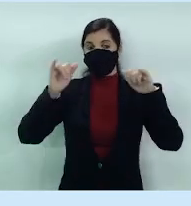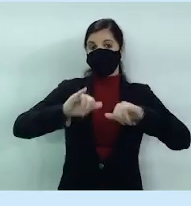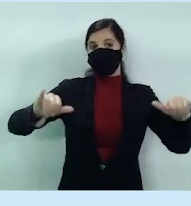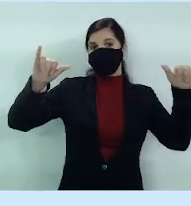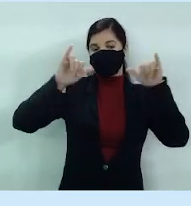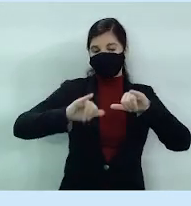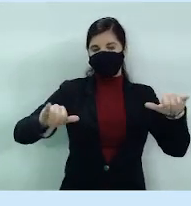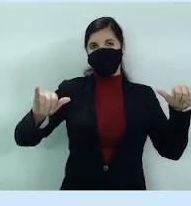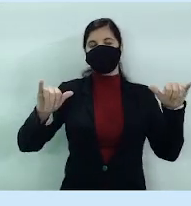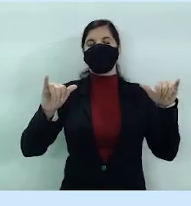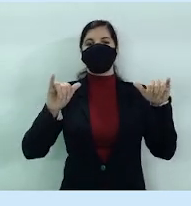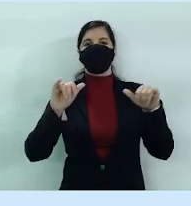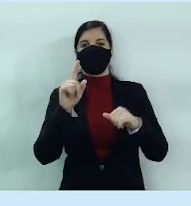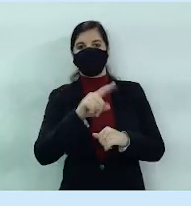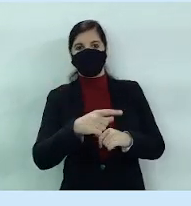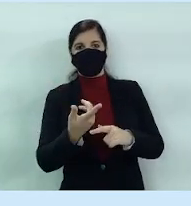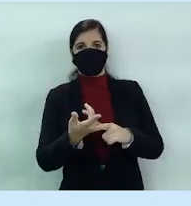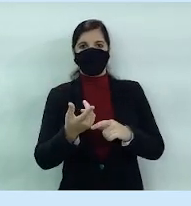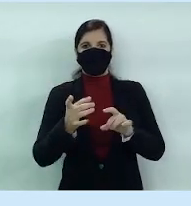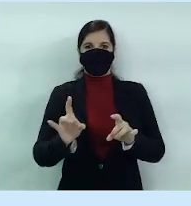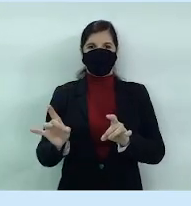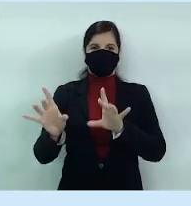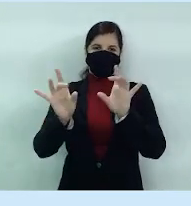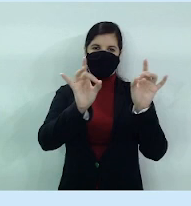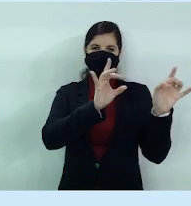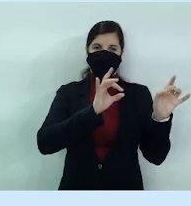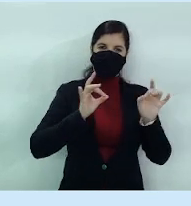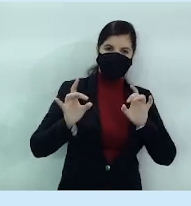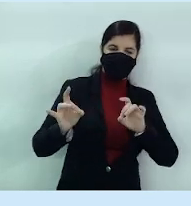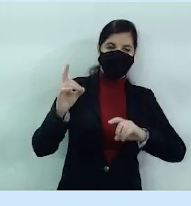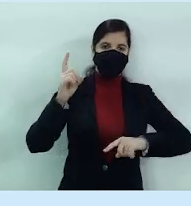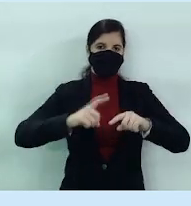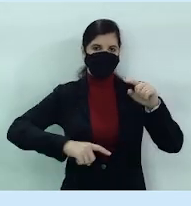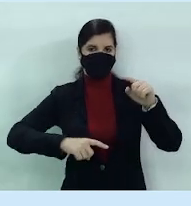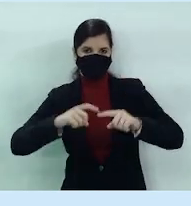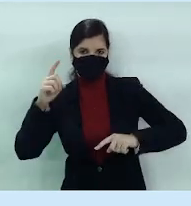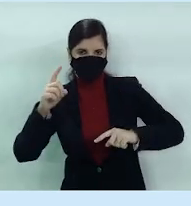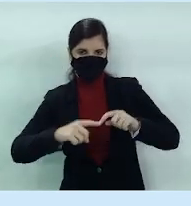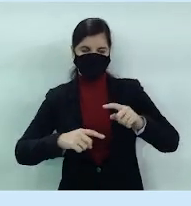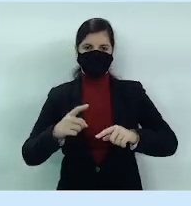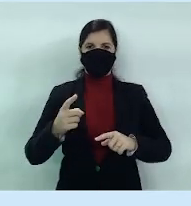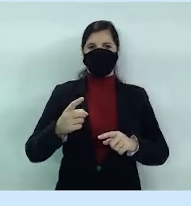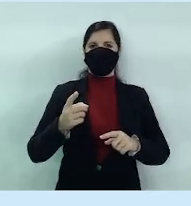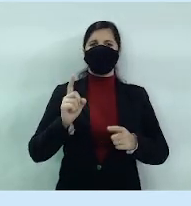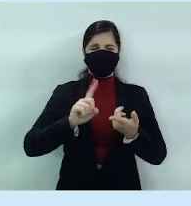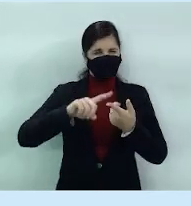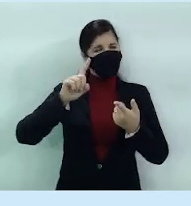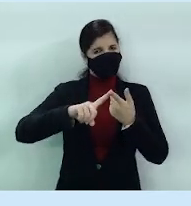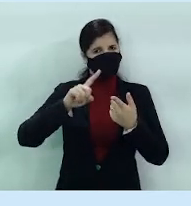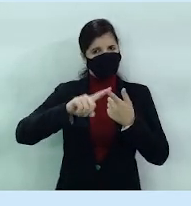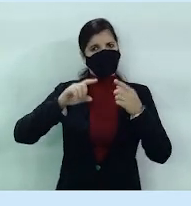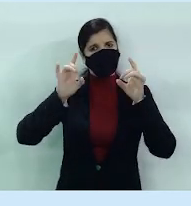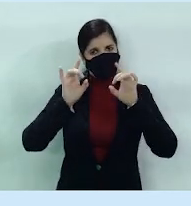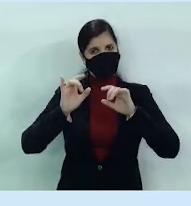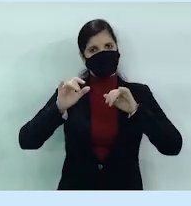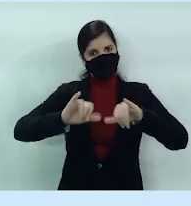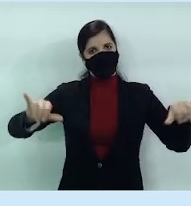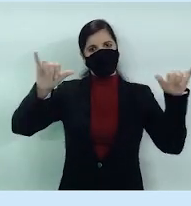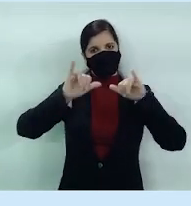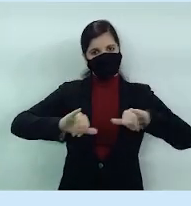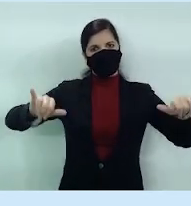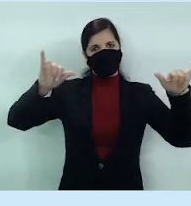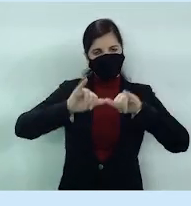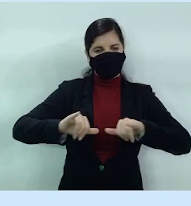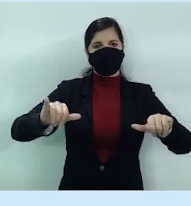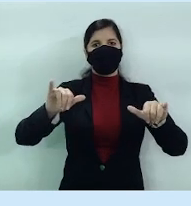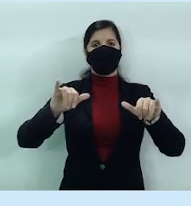de propaganda de vendas, de vender produtos, mas às vezes uma propaganda com o intuito de